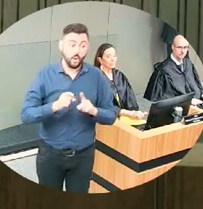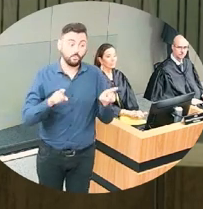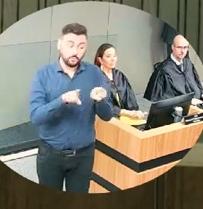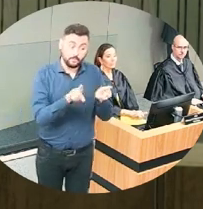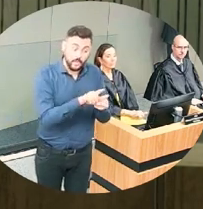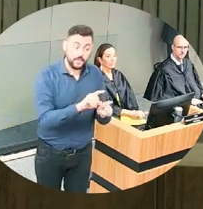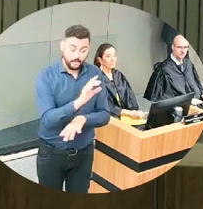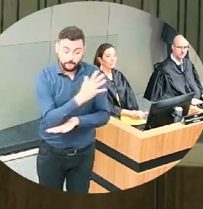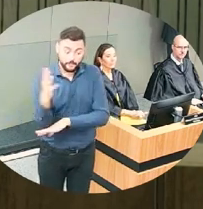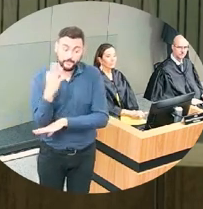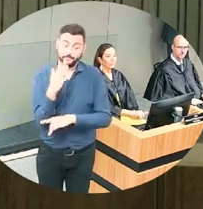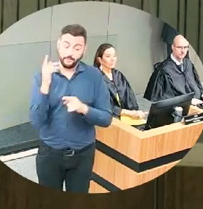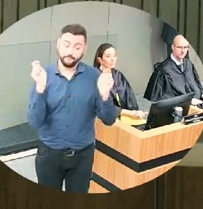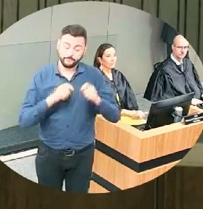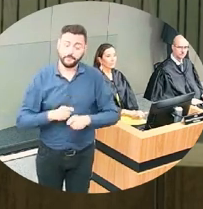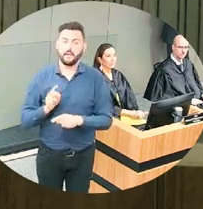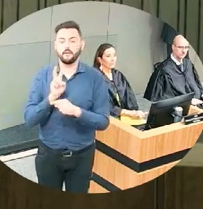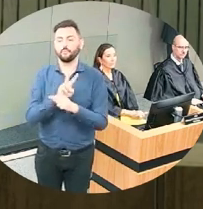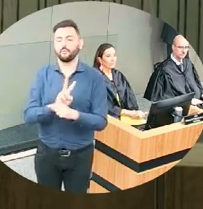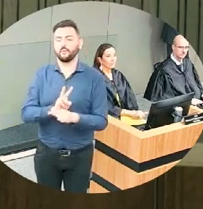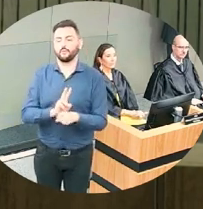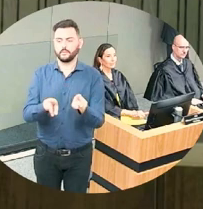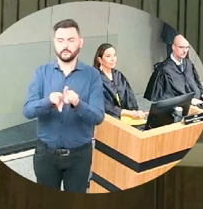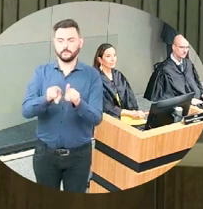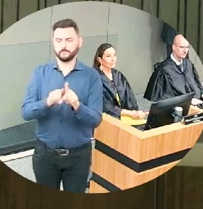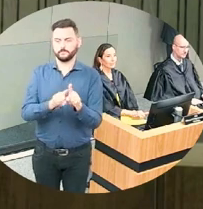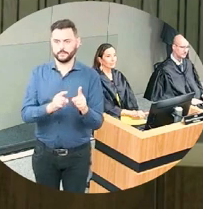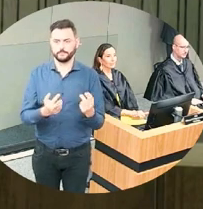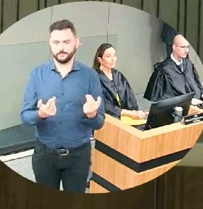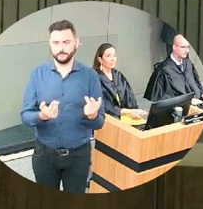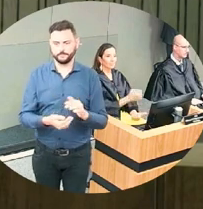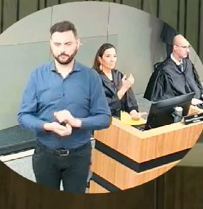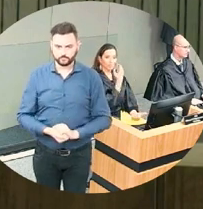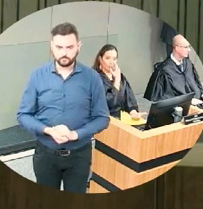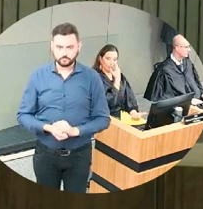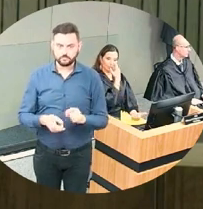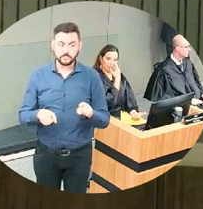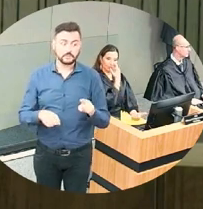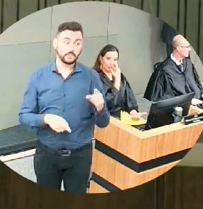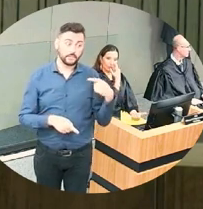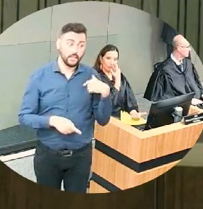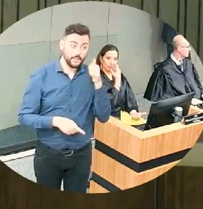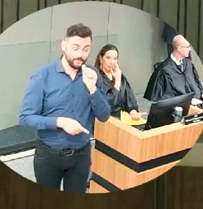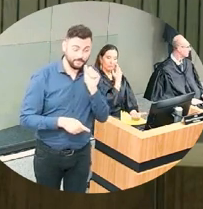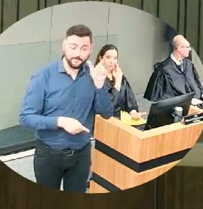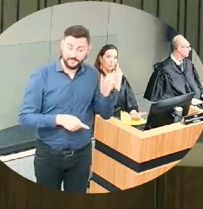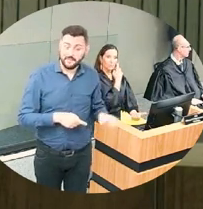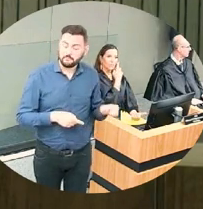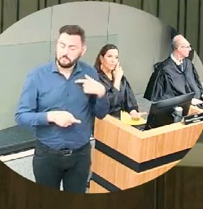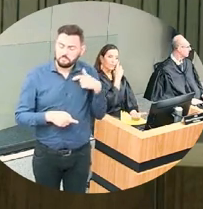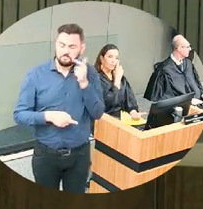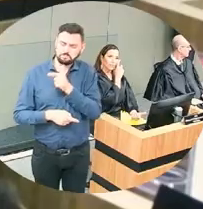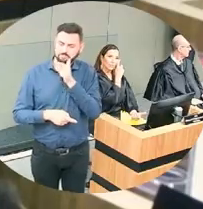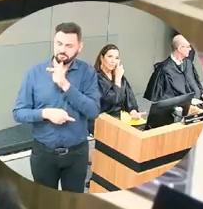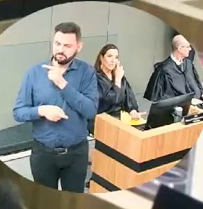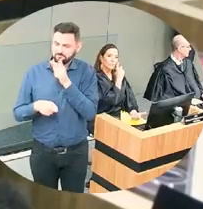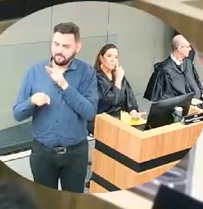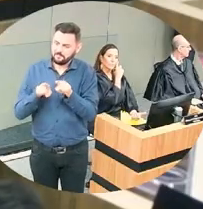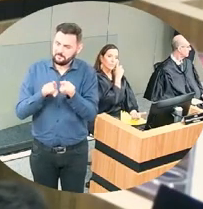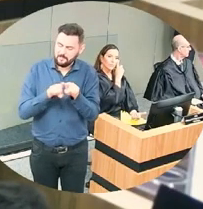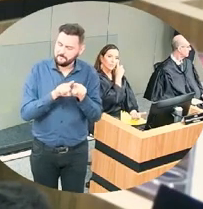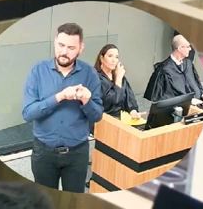socioambiental Aliás ela estava em Belém até ontem participando de um evento exatamente ela ia tentar chegar mas é